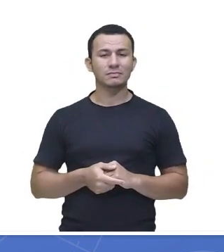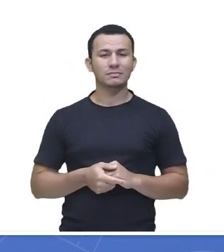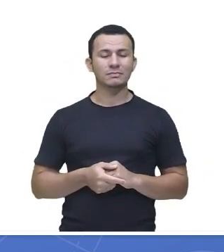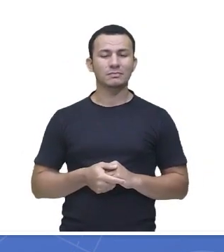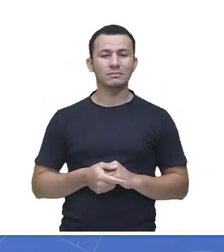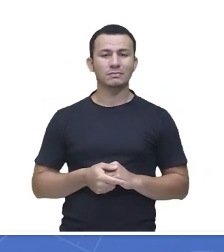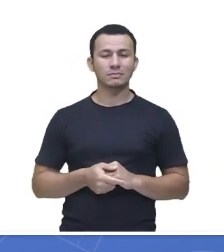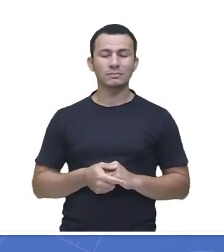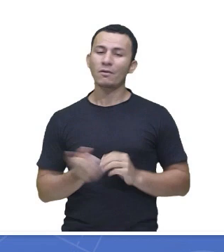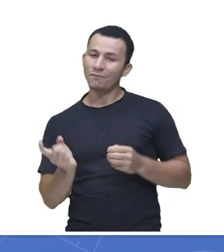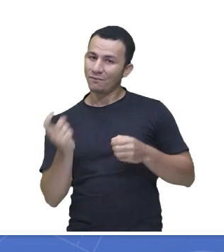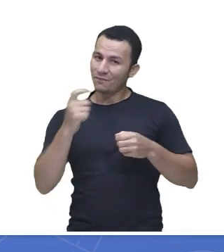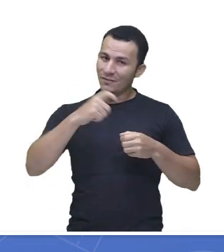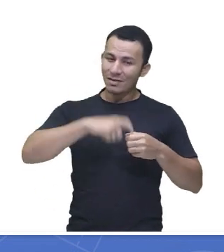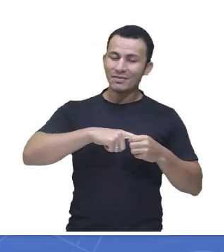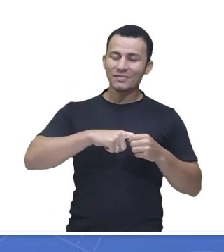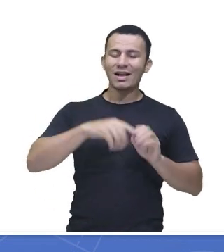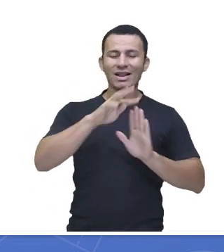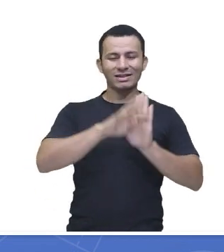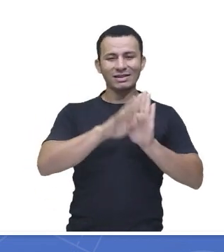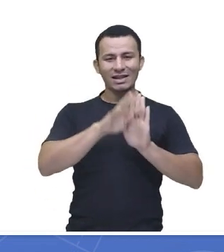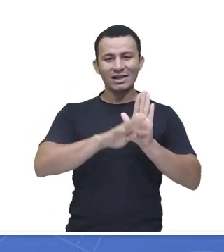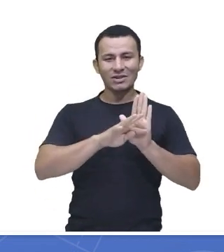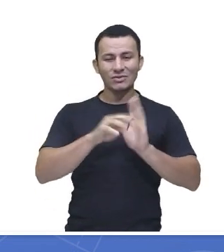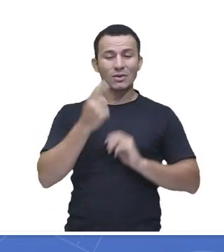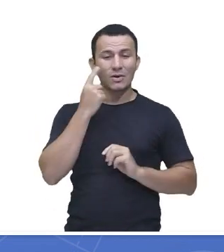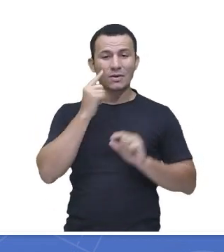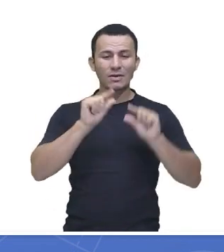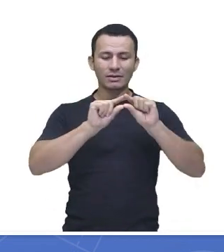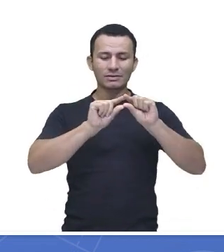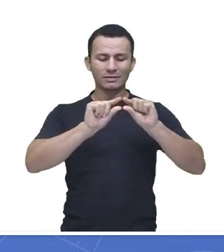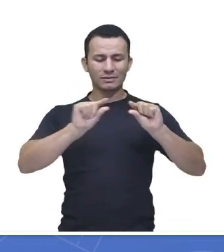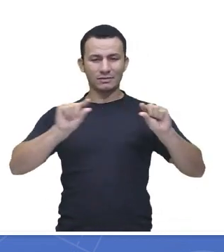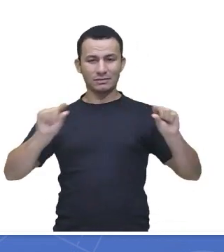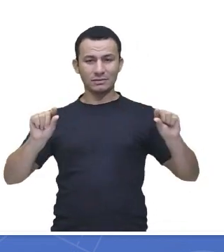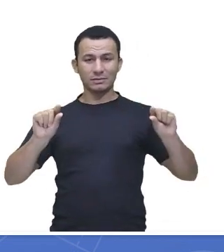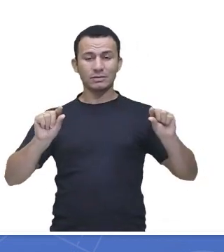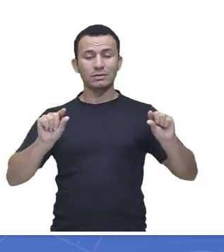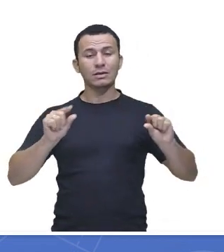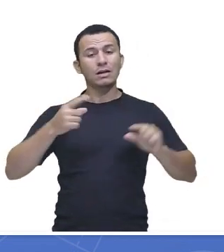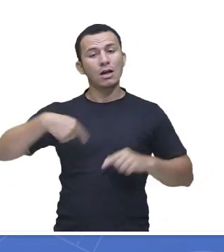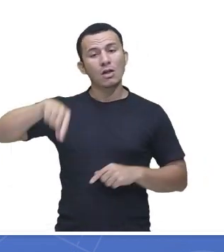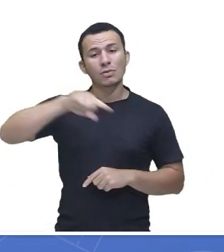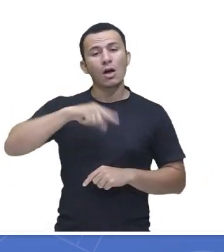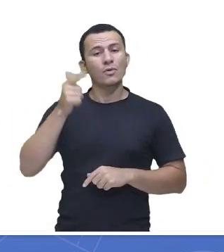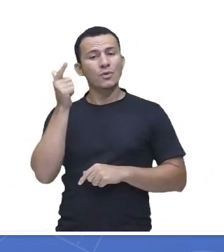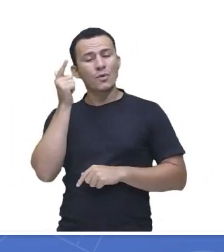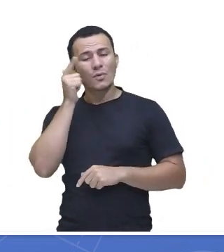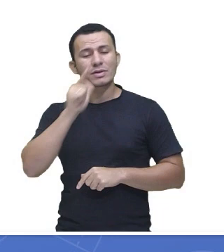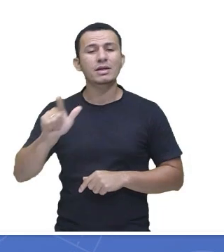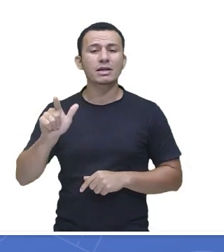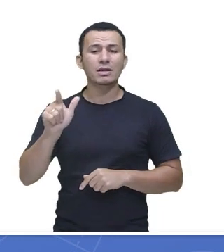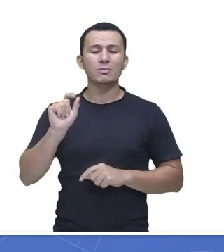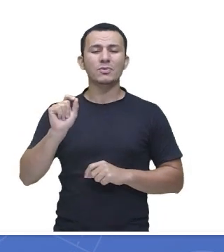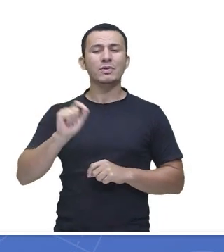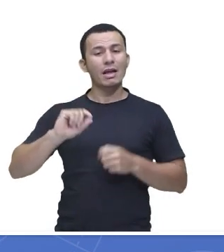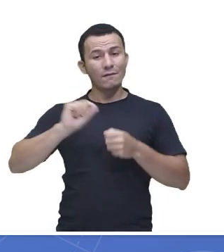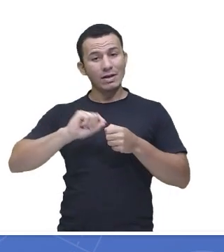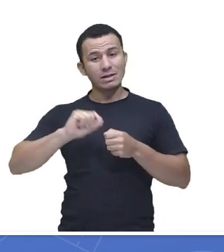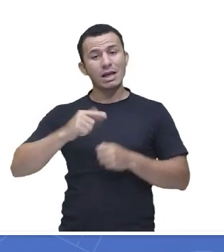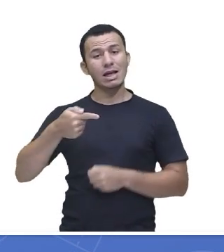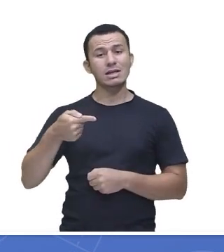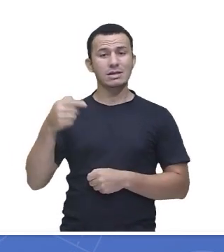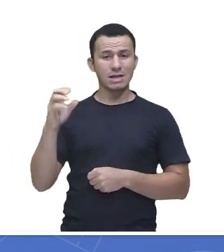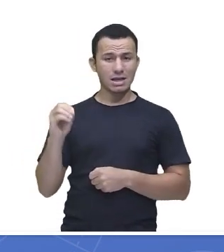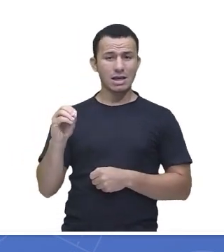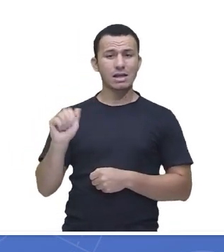Novamente, retomando o que foi dito aqui no primeiro verso. Nós conseguimos fazer 70 anos, nós o conseguimos. Percebam que